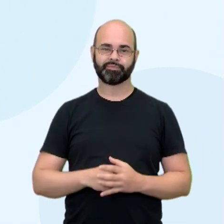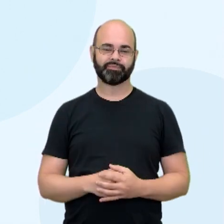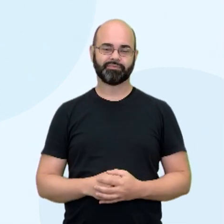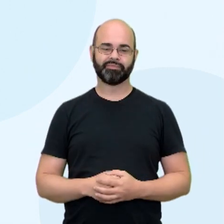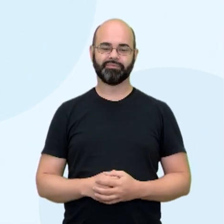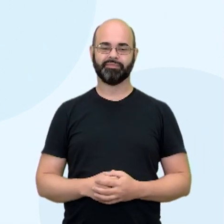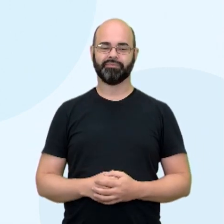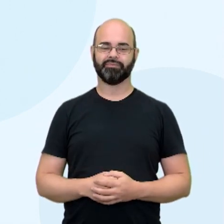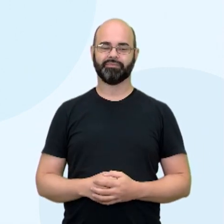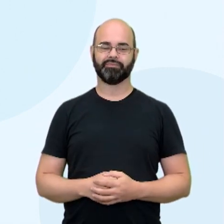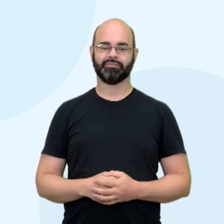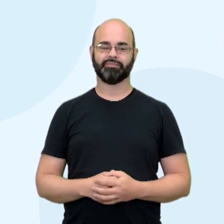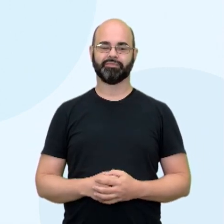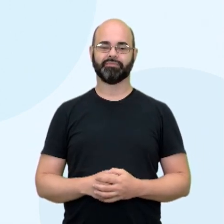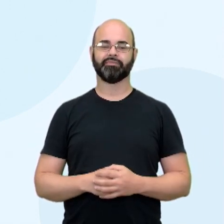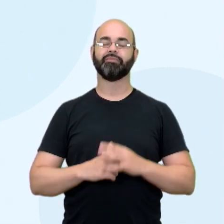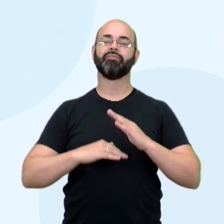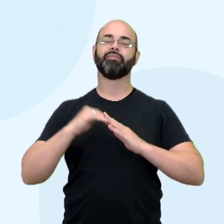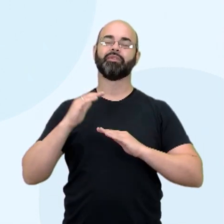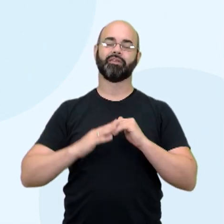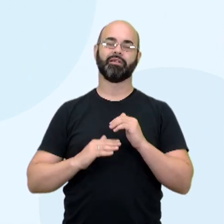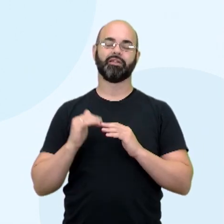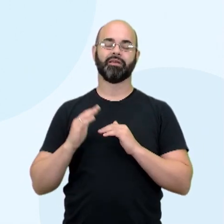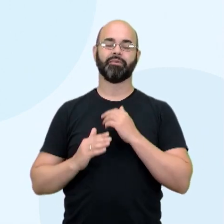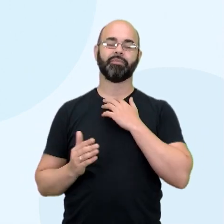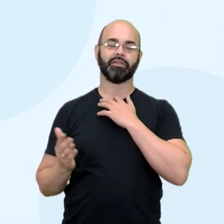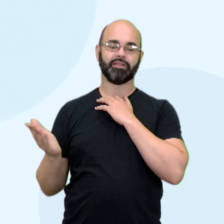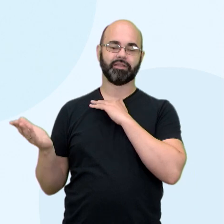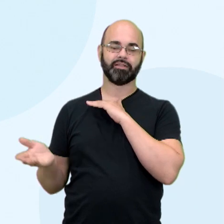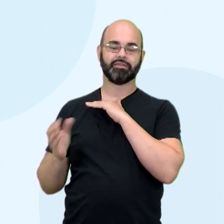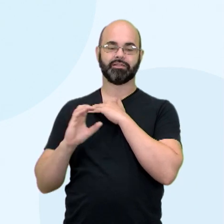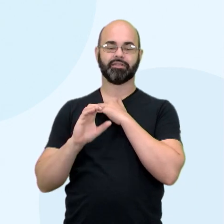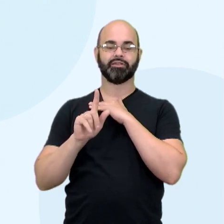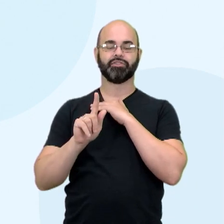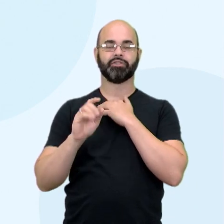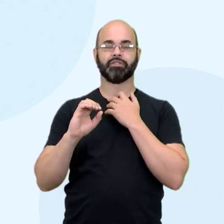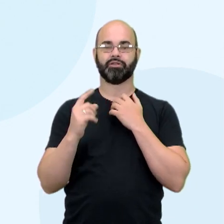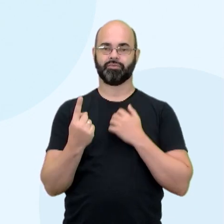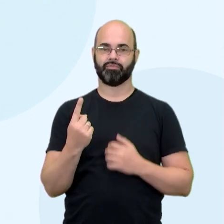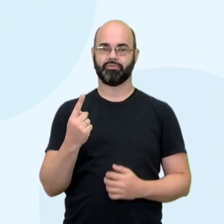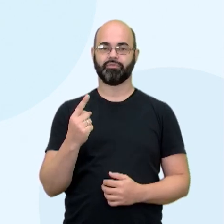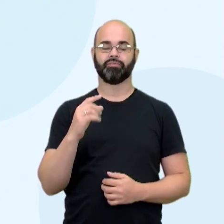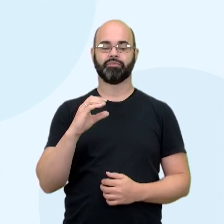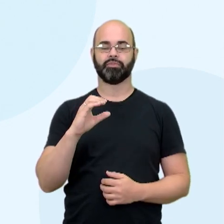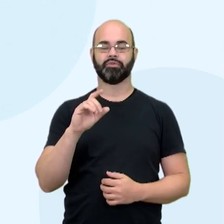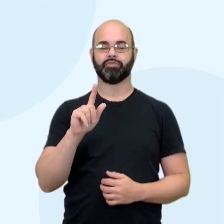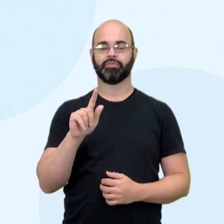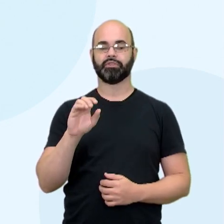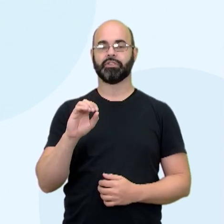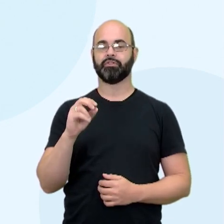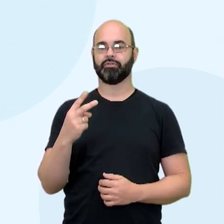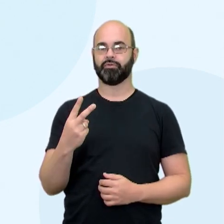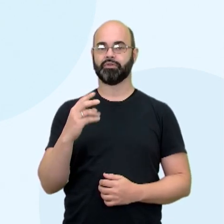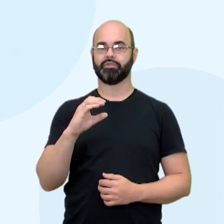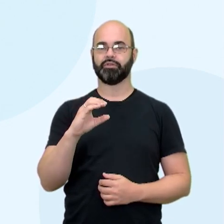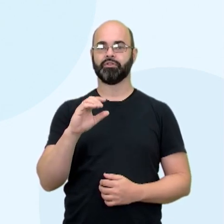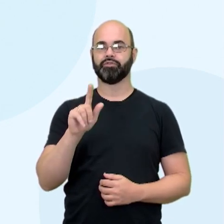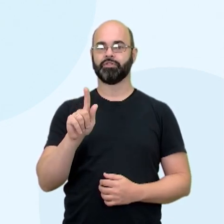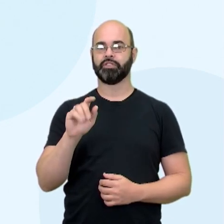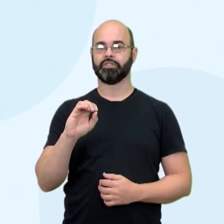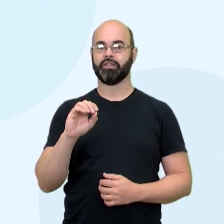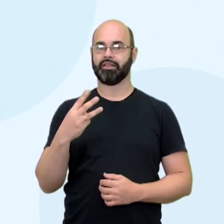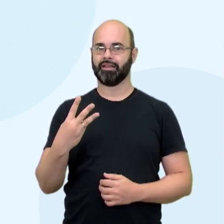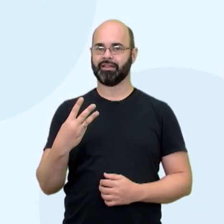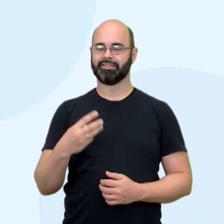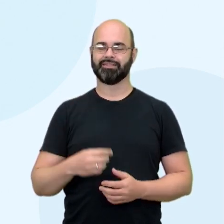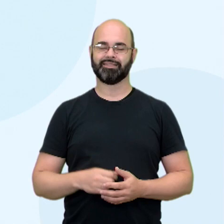as habilidades aí, a CG01, CG02 e CG03, tá certo? E aí depois vocês